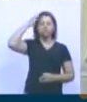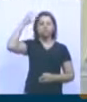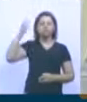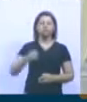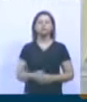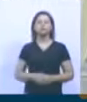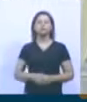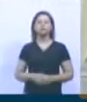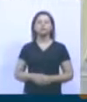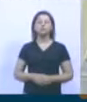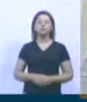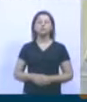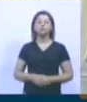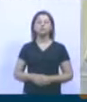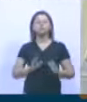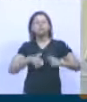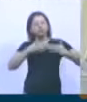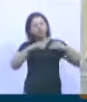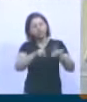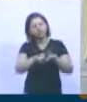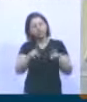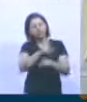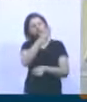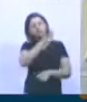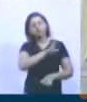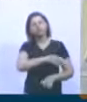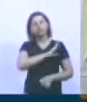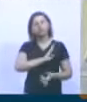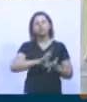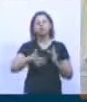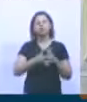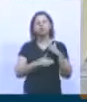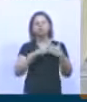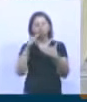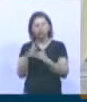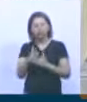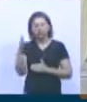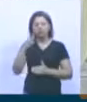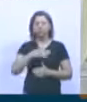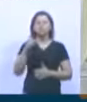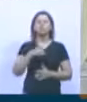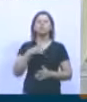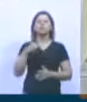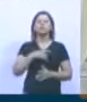eu coloco também, Senhor, no teu coração todos os meus medos,